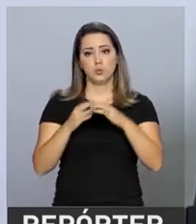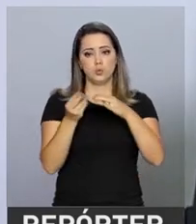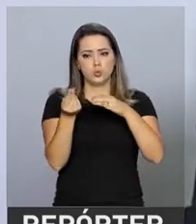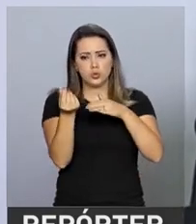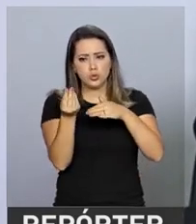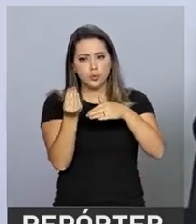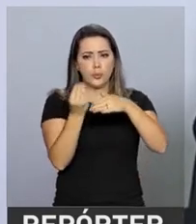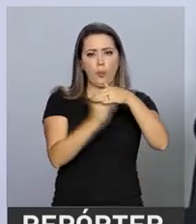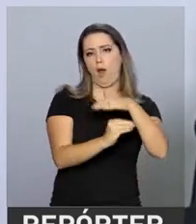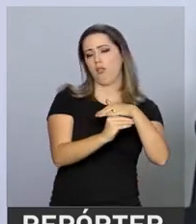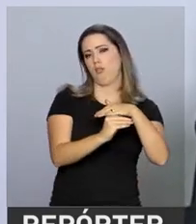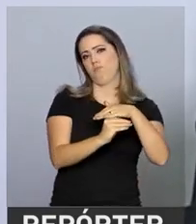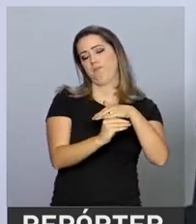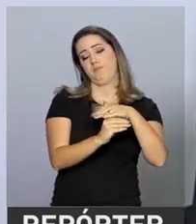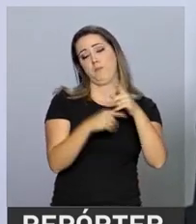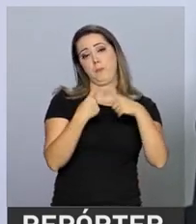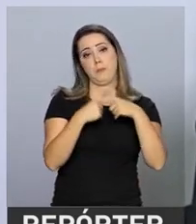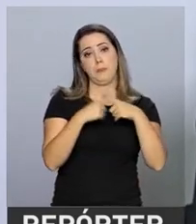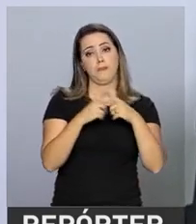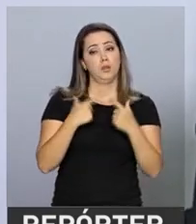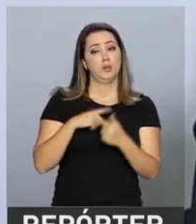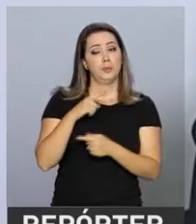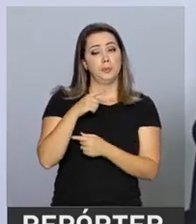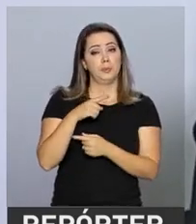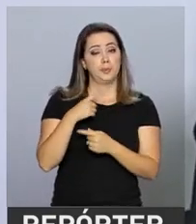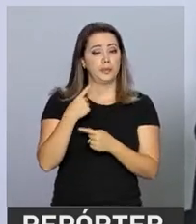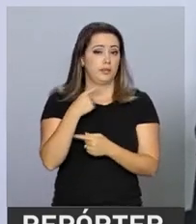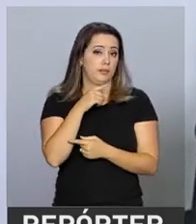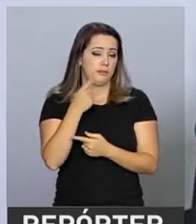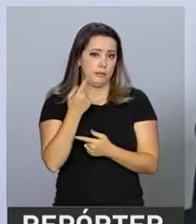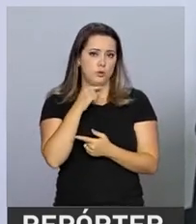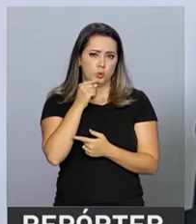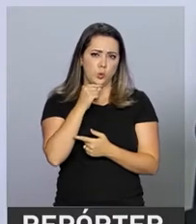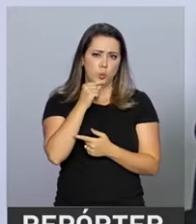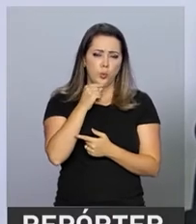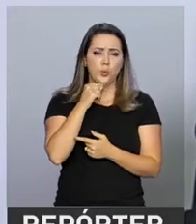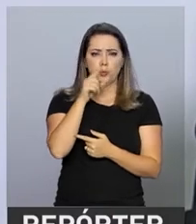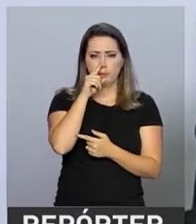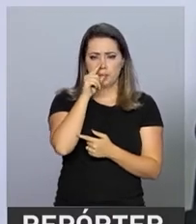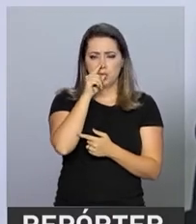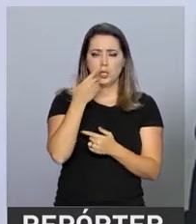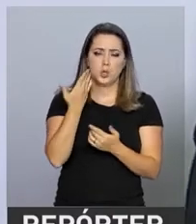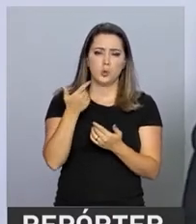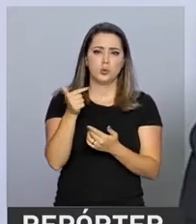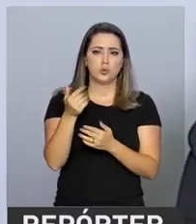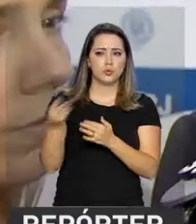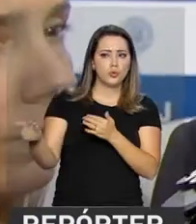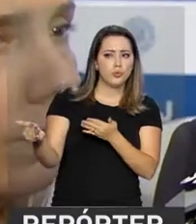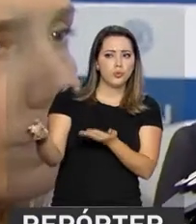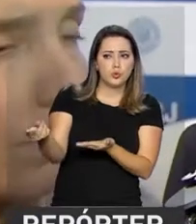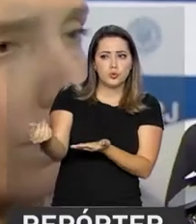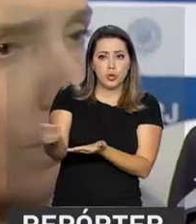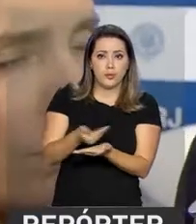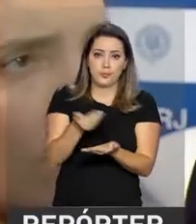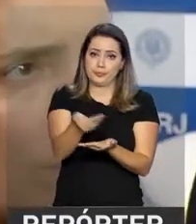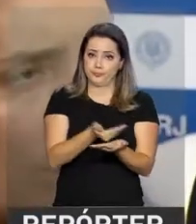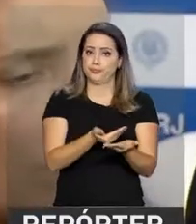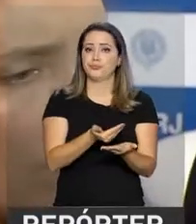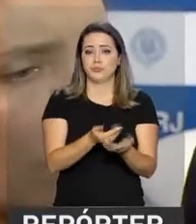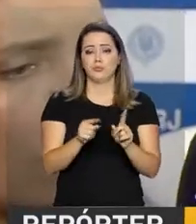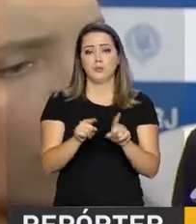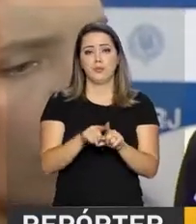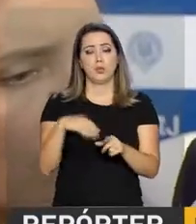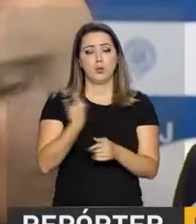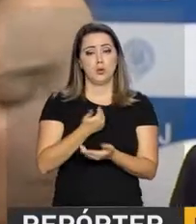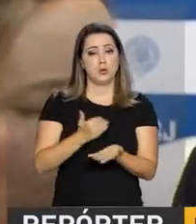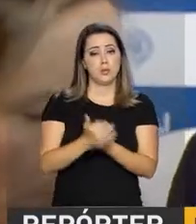contingência, né, em face do risco que foi avaliado da realização dessa receita. Nós estamos no início do